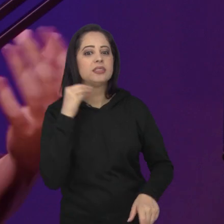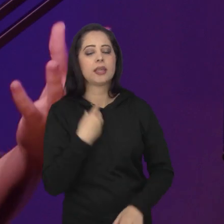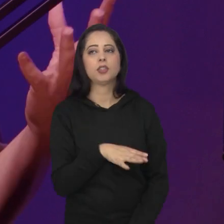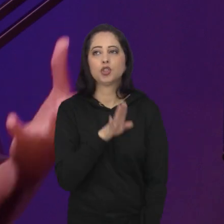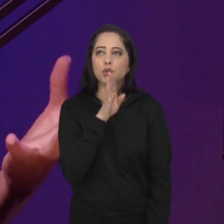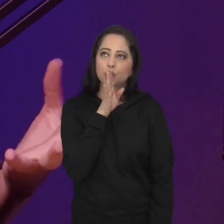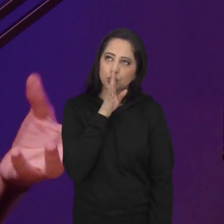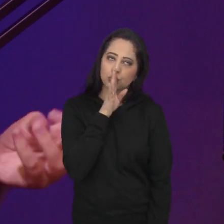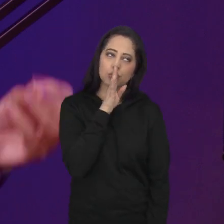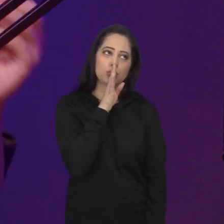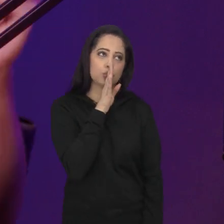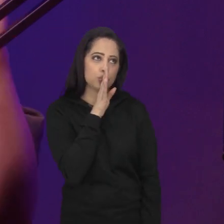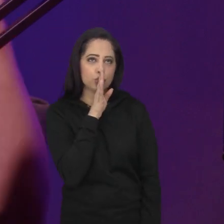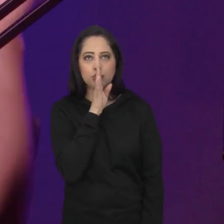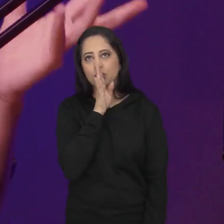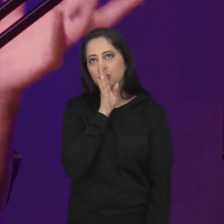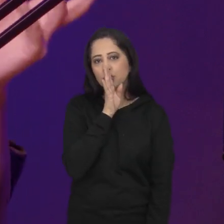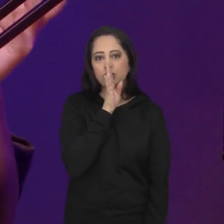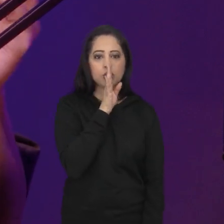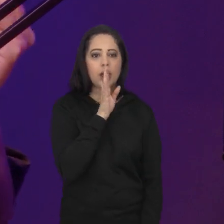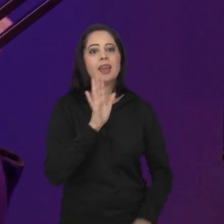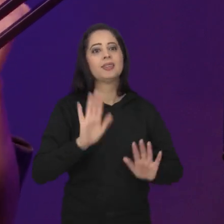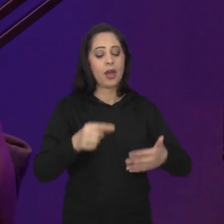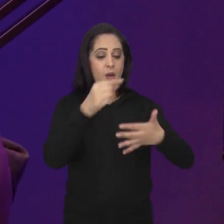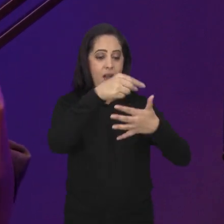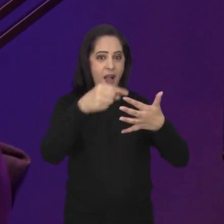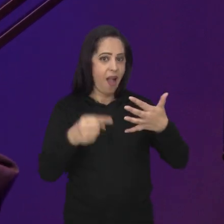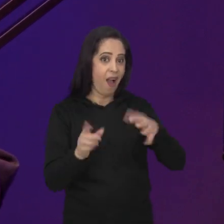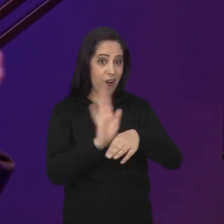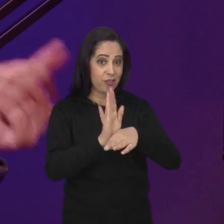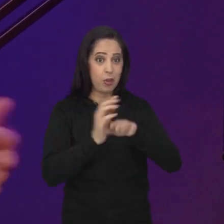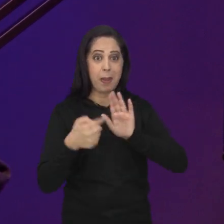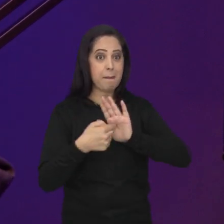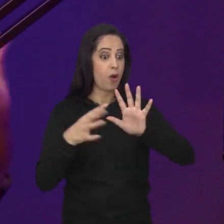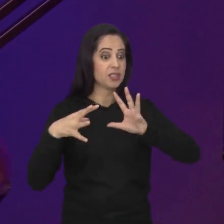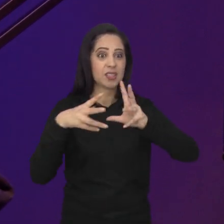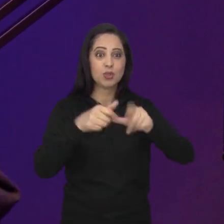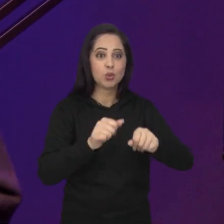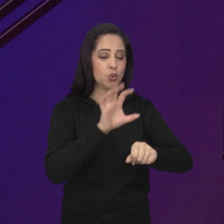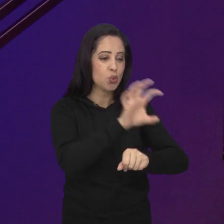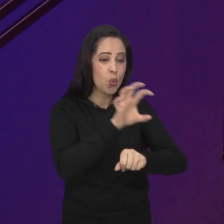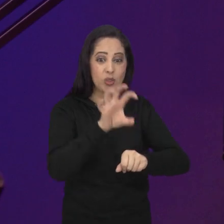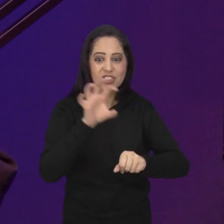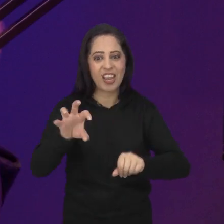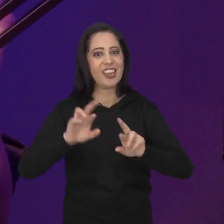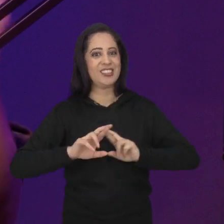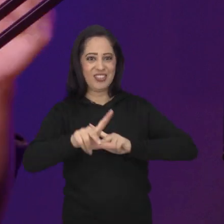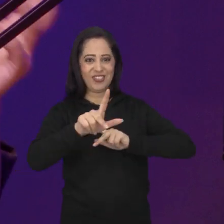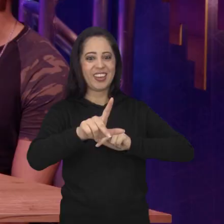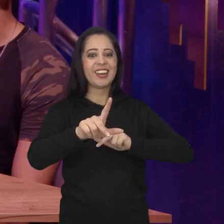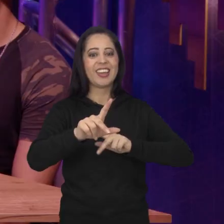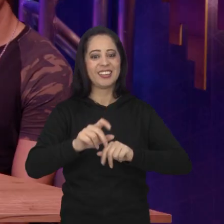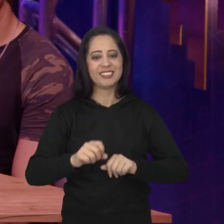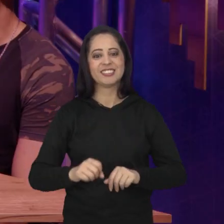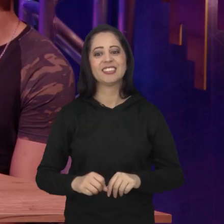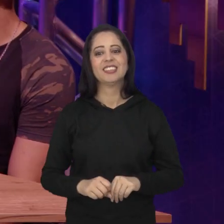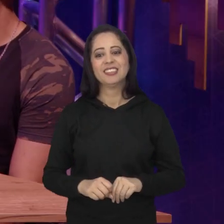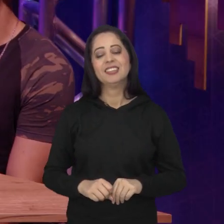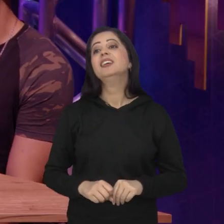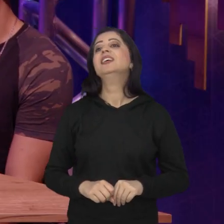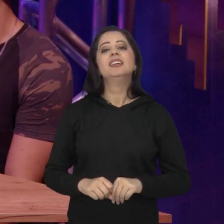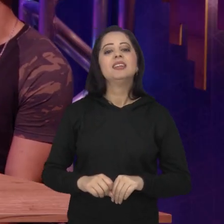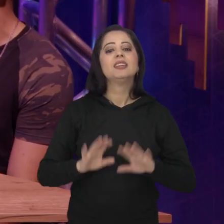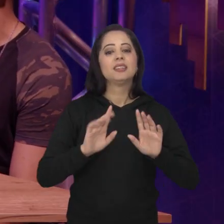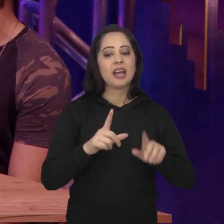Um adolescente que não fala, que tá fazendo voto de silêncio, enfim. Enfim, Todo